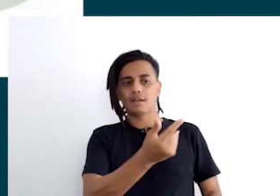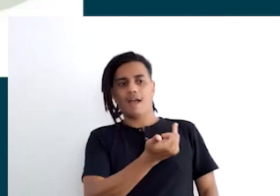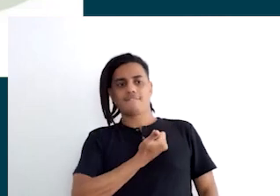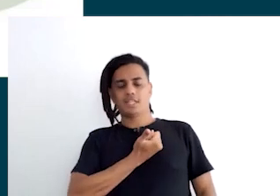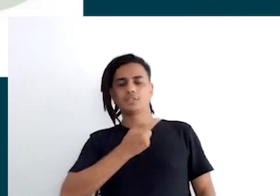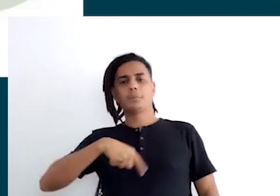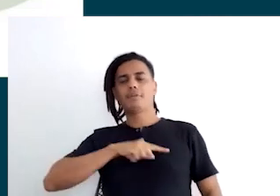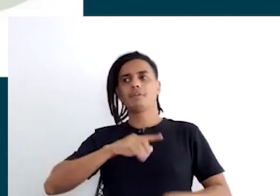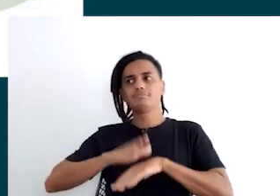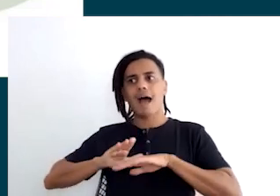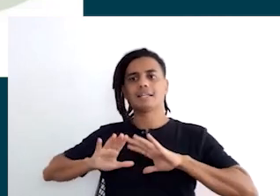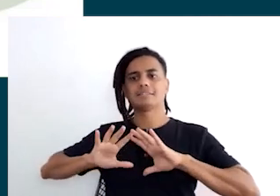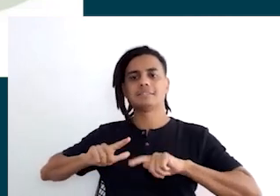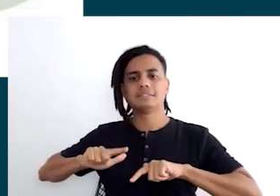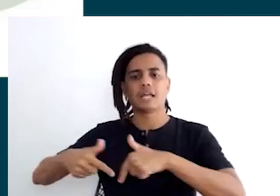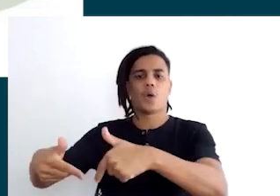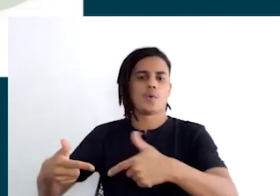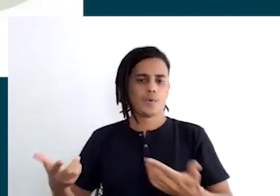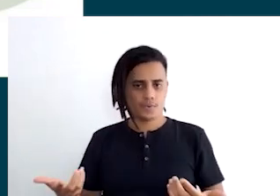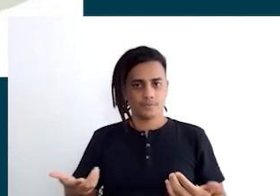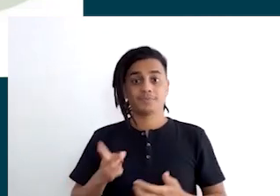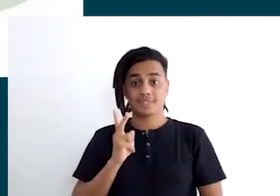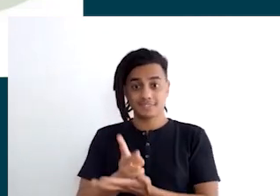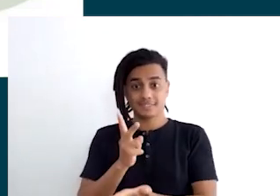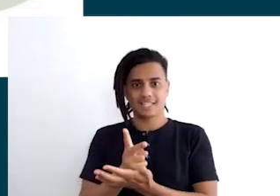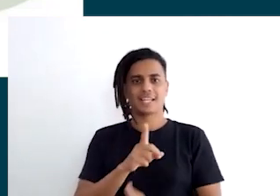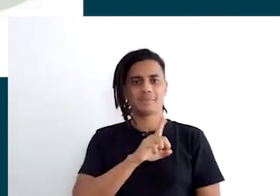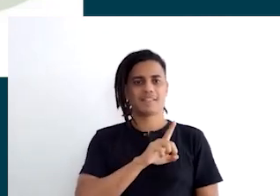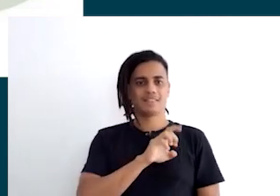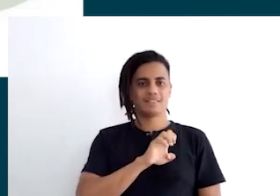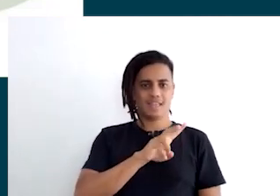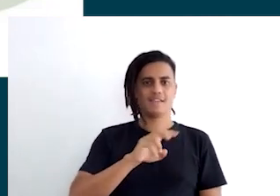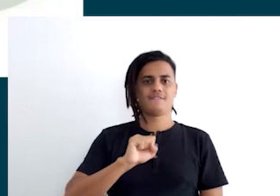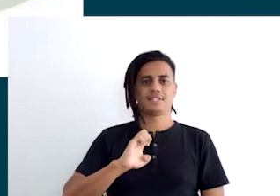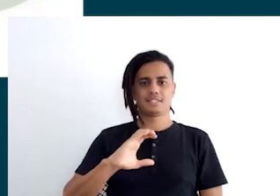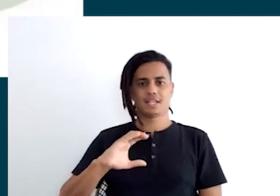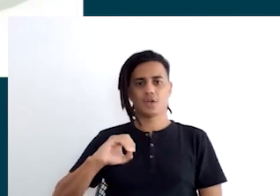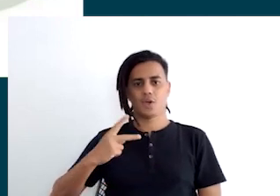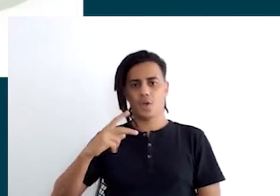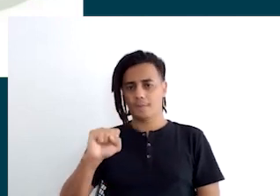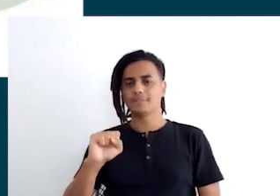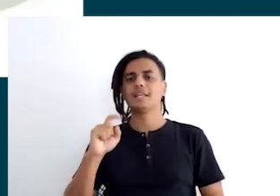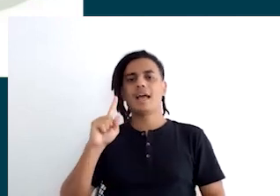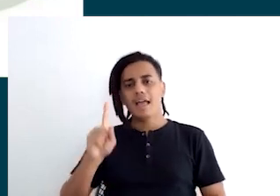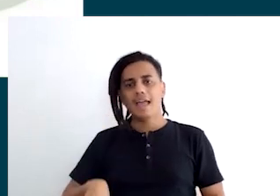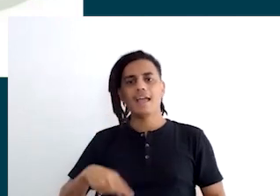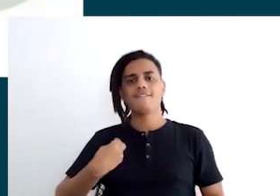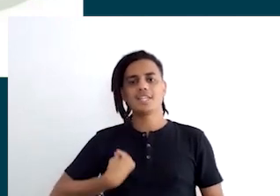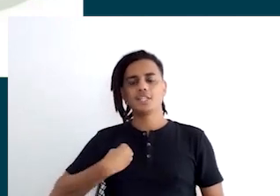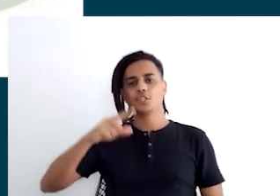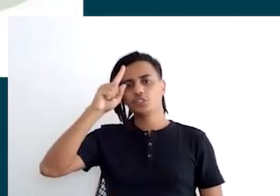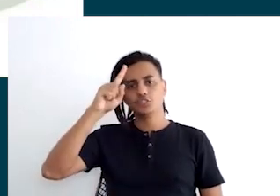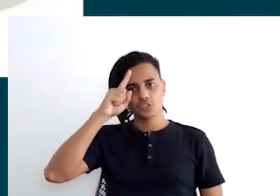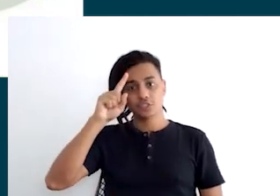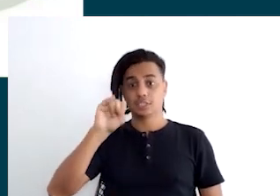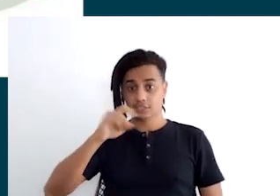isso. Então, quando a gente está trazendo DevSecOps, a gente está aproximando segurança do time desse dia a dia. Então, quando a gente vai falar sobre requisitos,